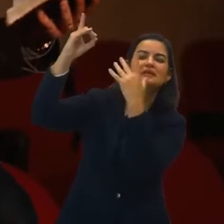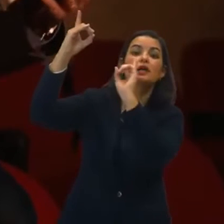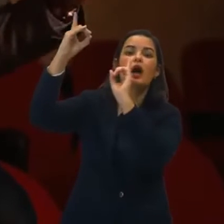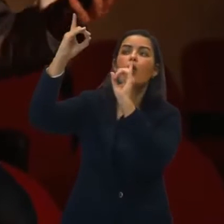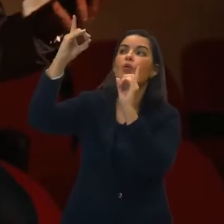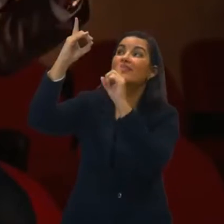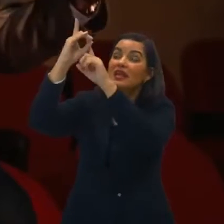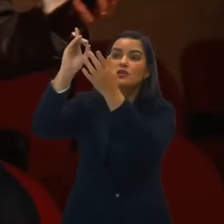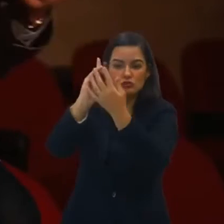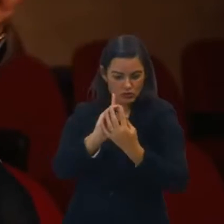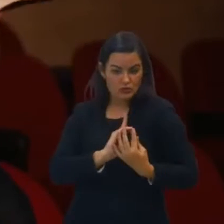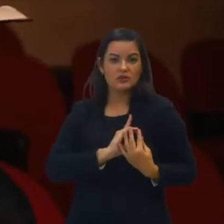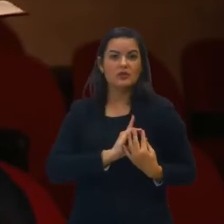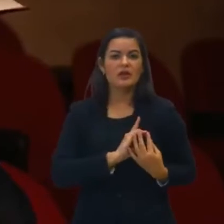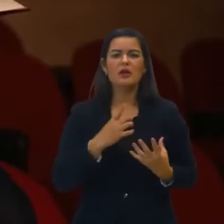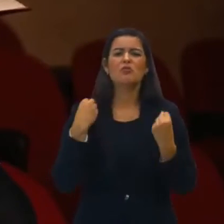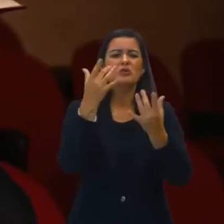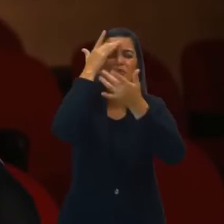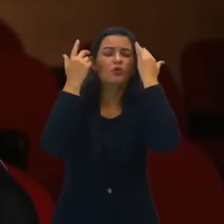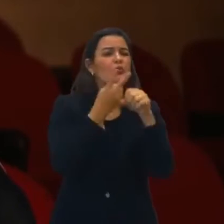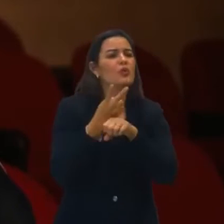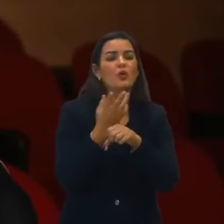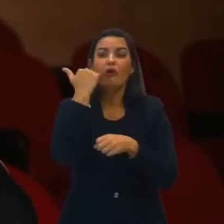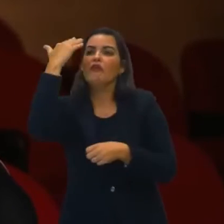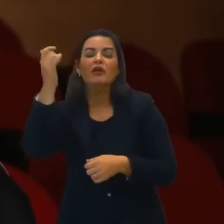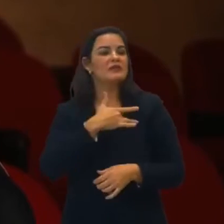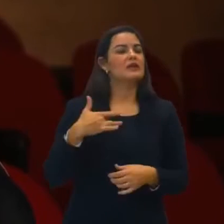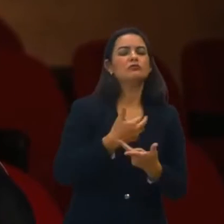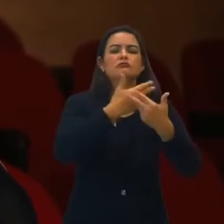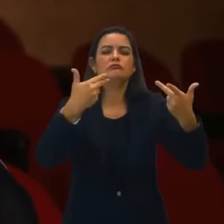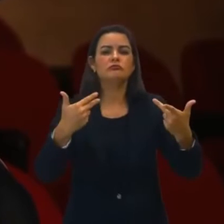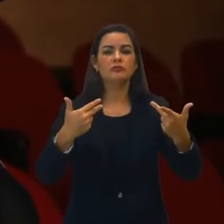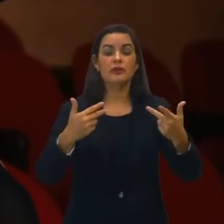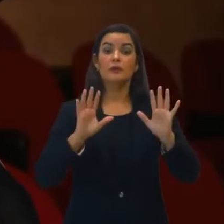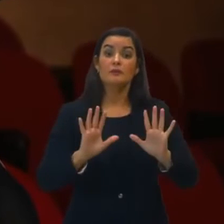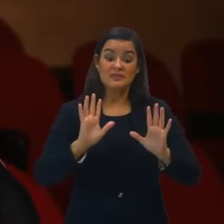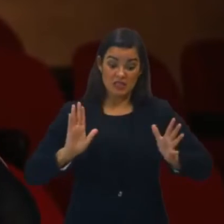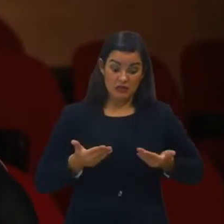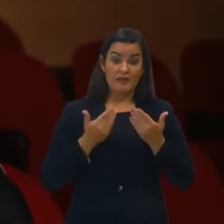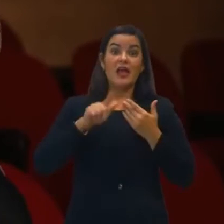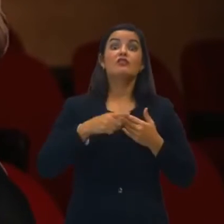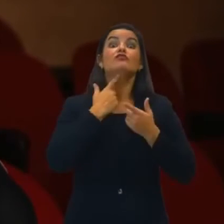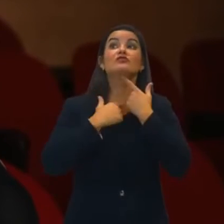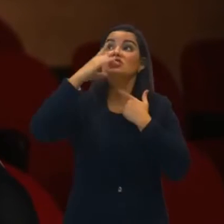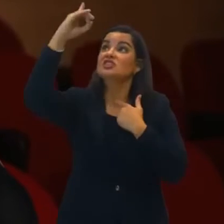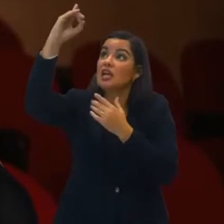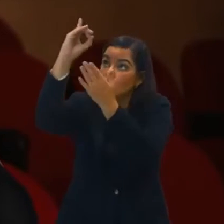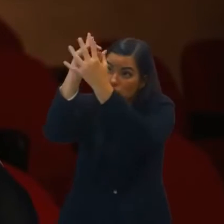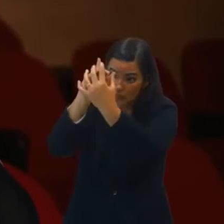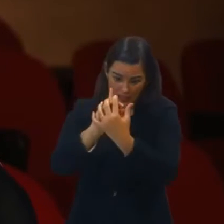prosperidade, riqueza, sucesso, fama, saúde. Mas avivamento é sede de Deus. Sede de